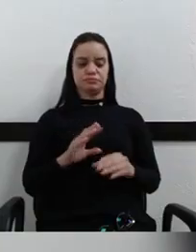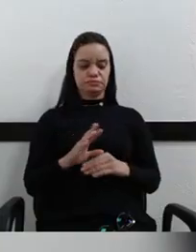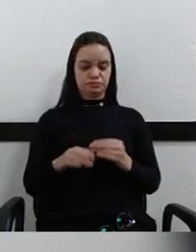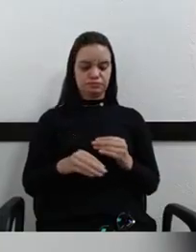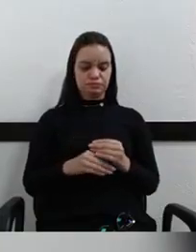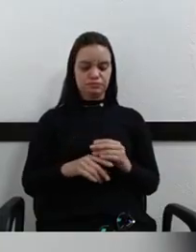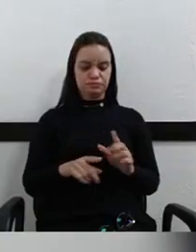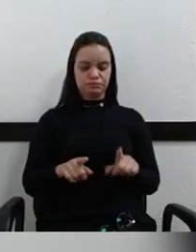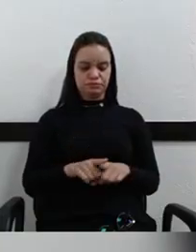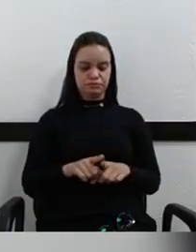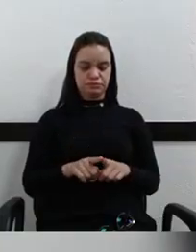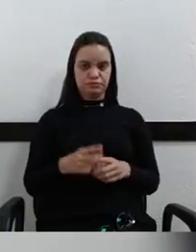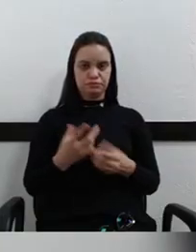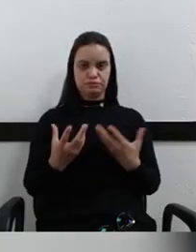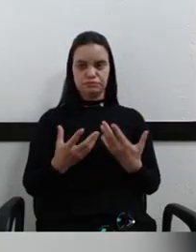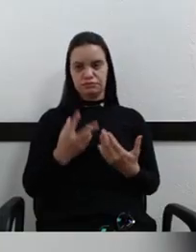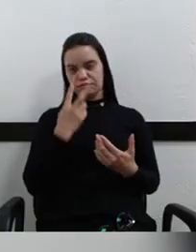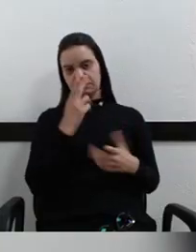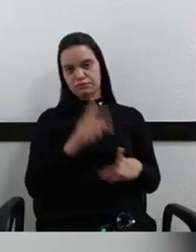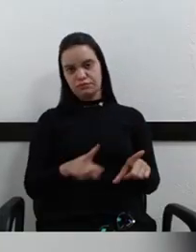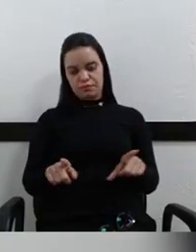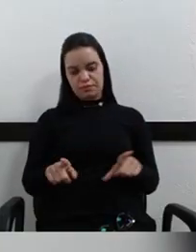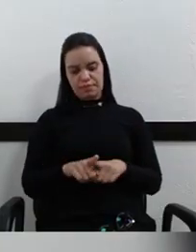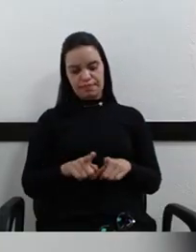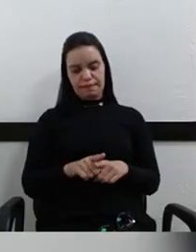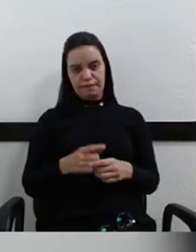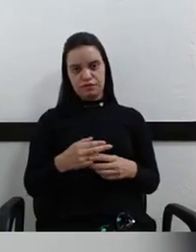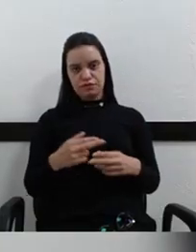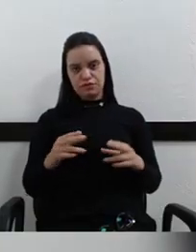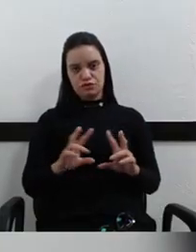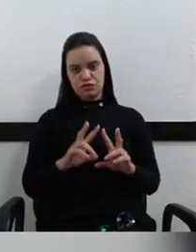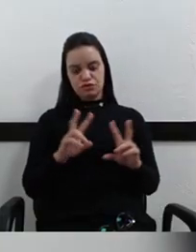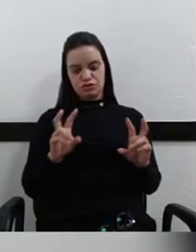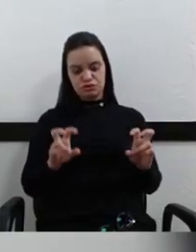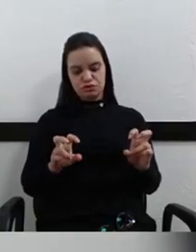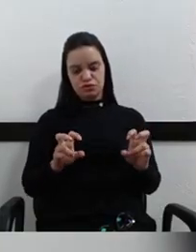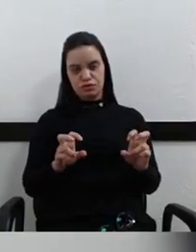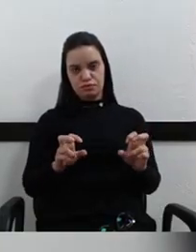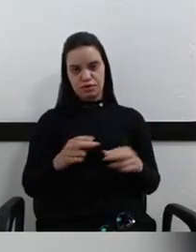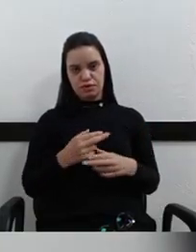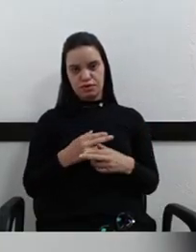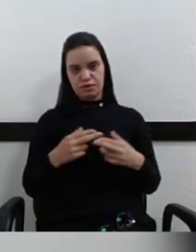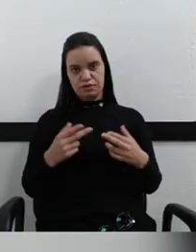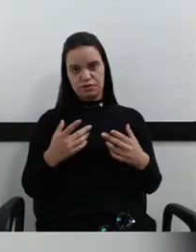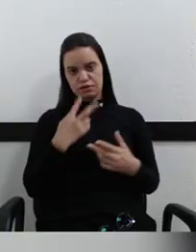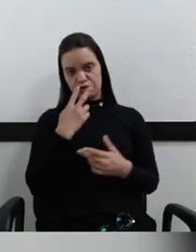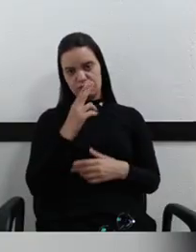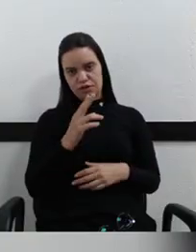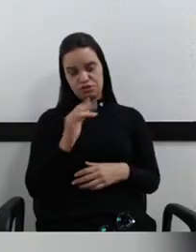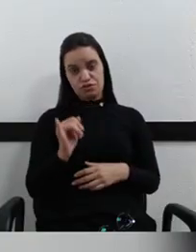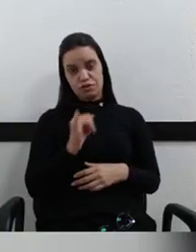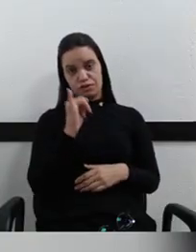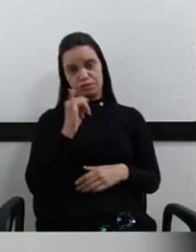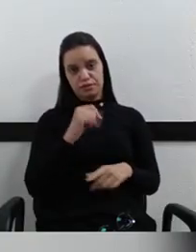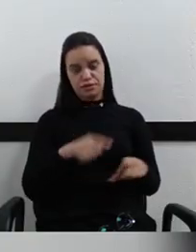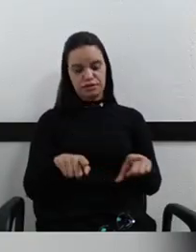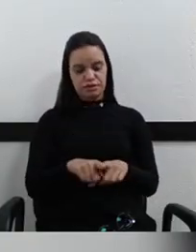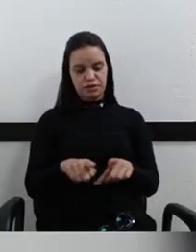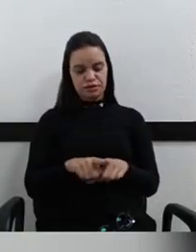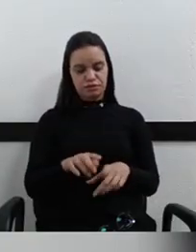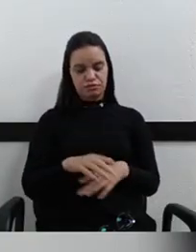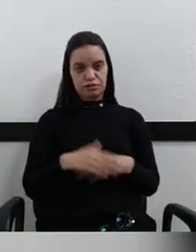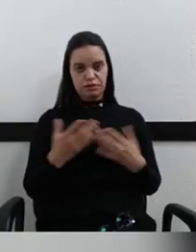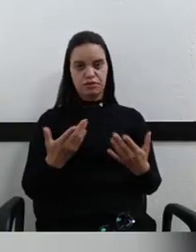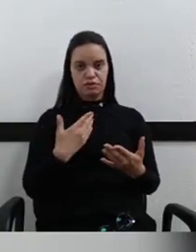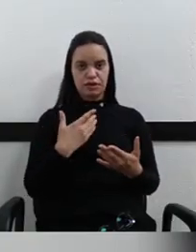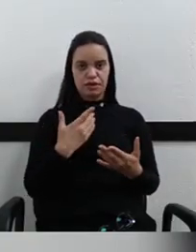e no que tange ao mérito também acho que temos que levar em conta a questão dos órgãos de controle, acho que isso é muito relevante. Então eu também